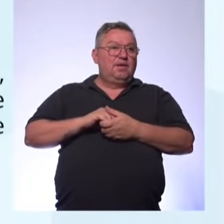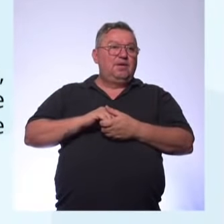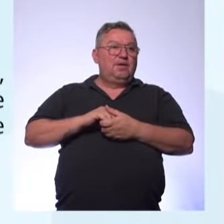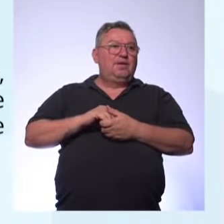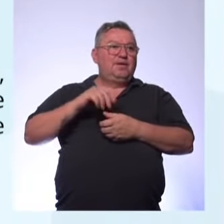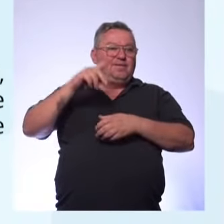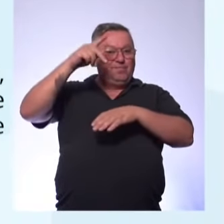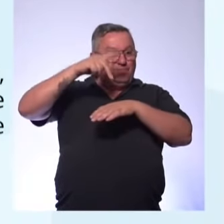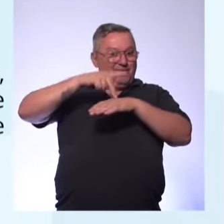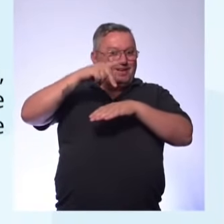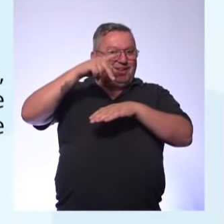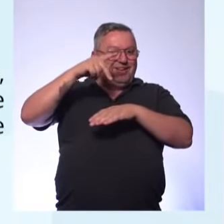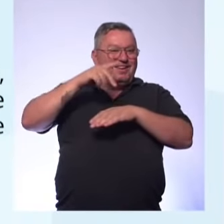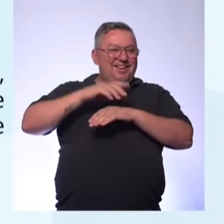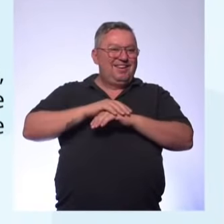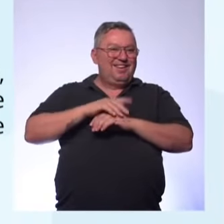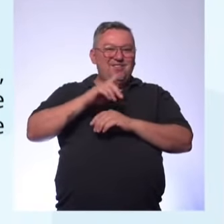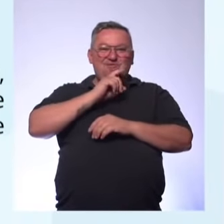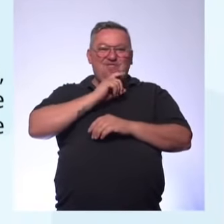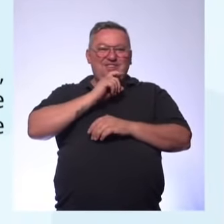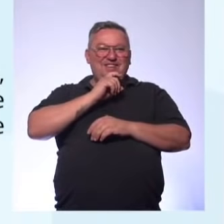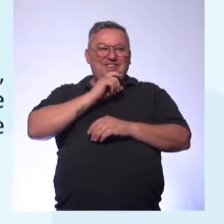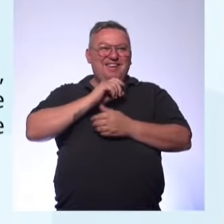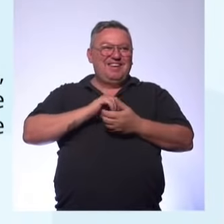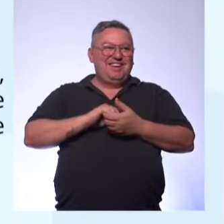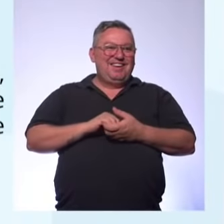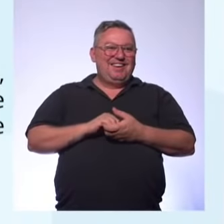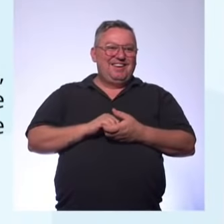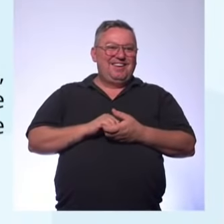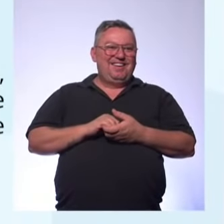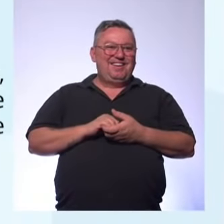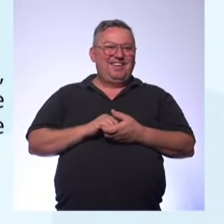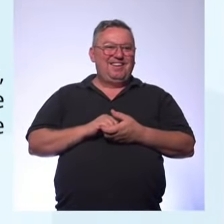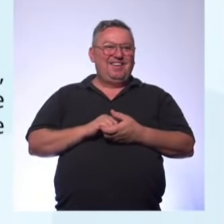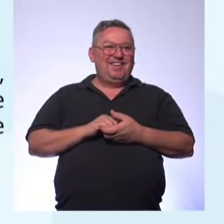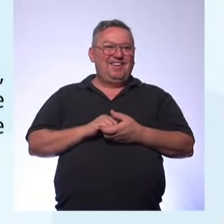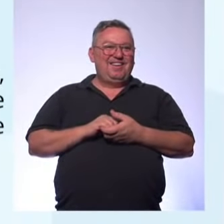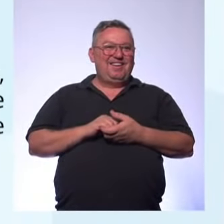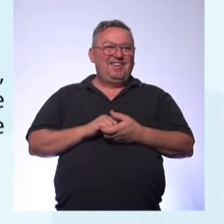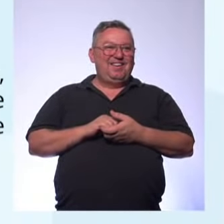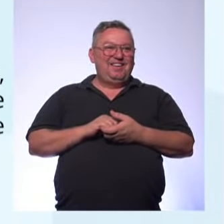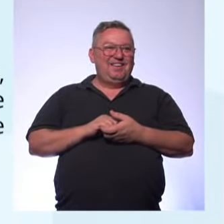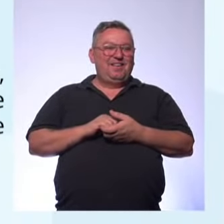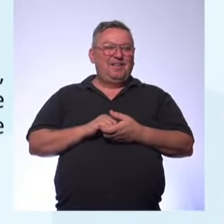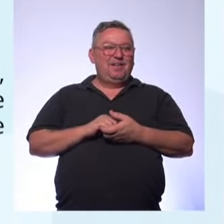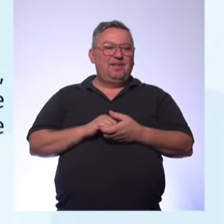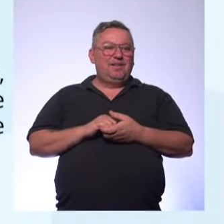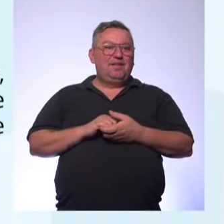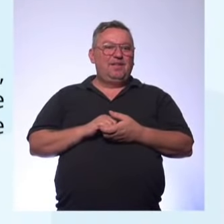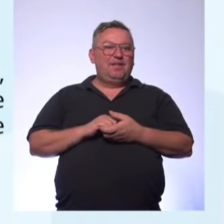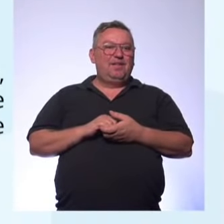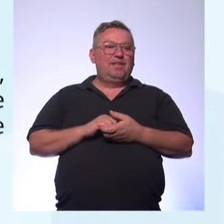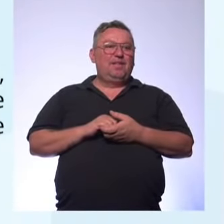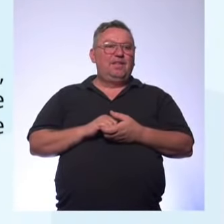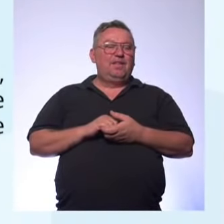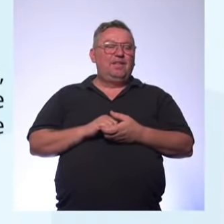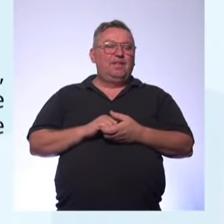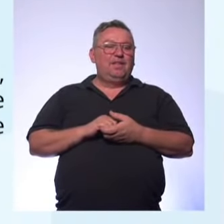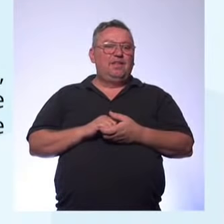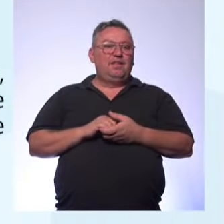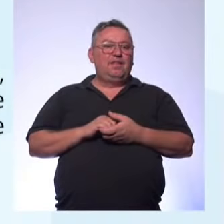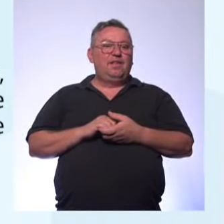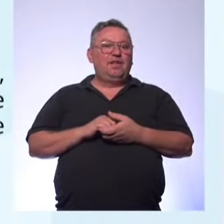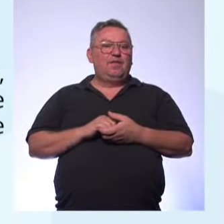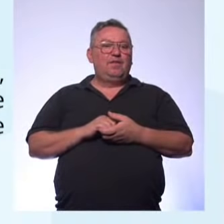Granizo e tempestade. Granito está um pouco perigoso. Então, não, granizo, né? Granizo e tempestades.